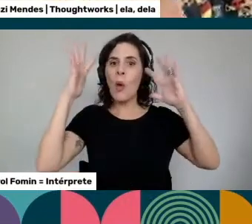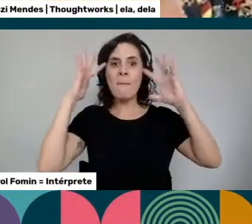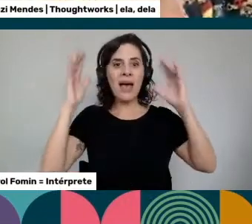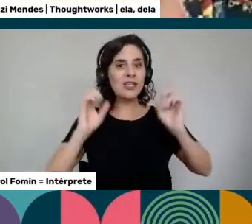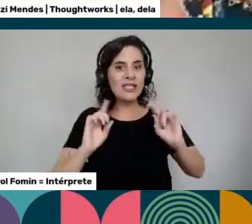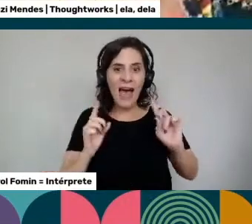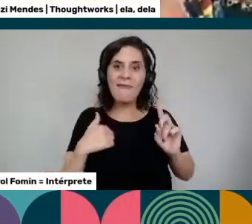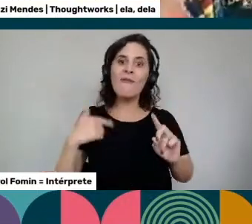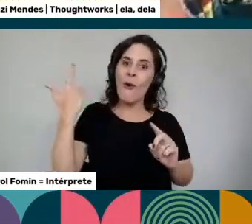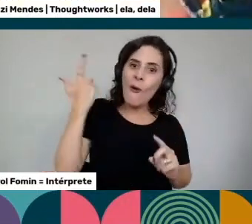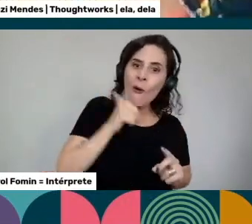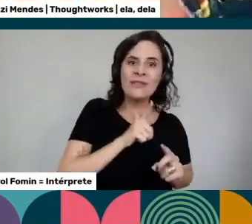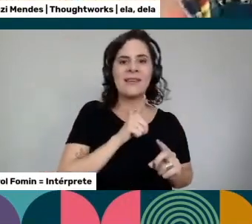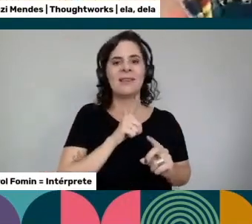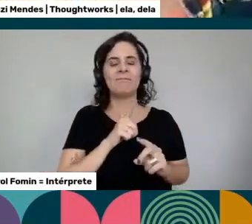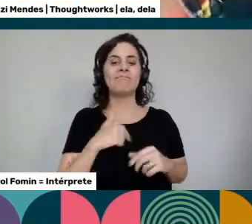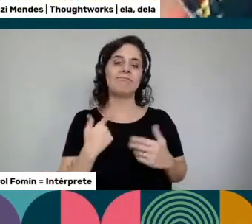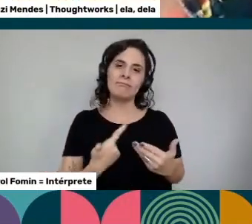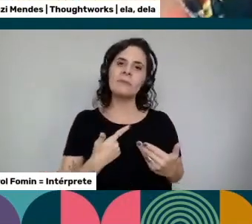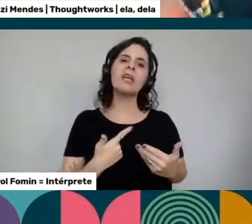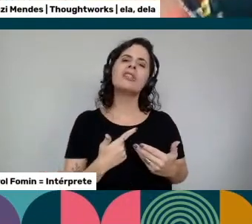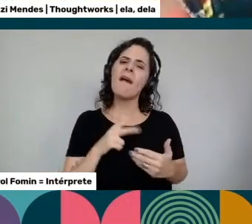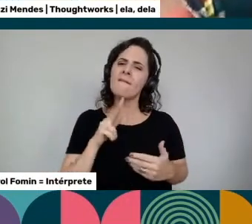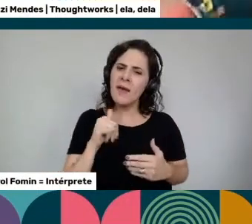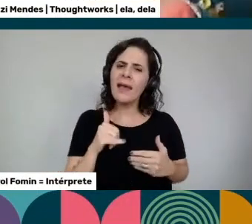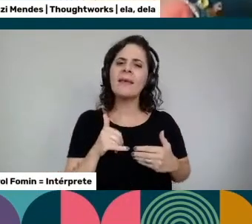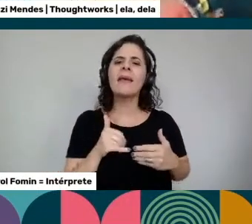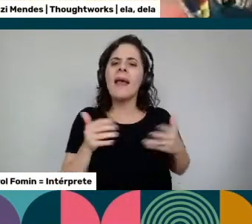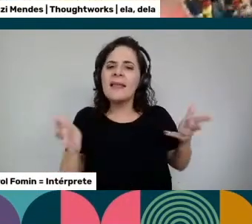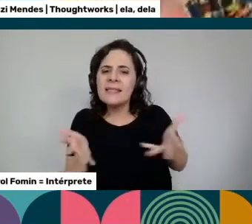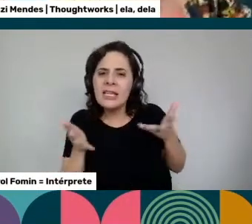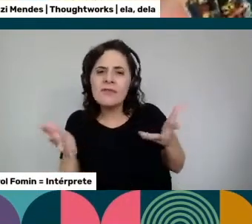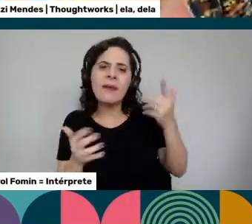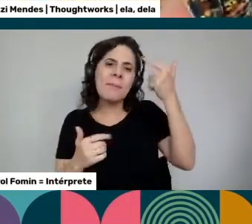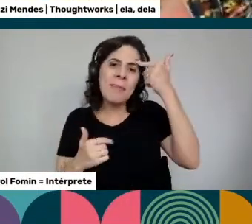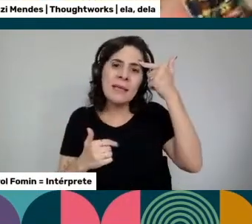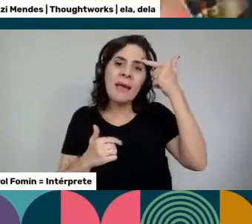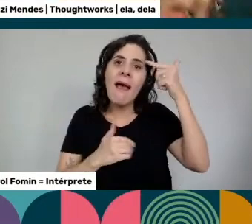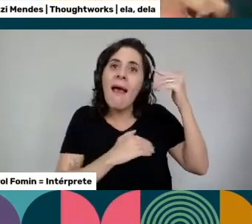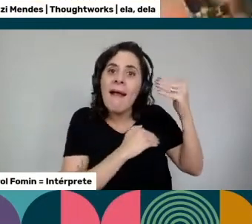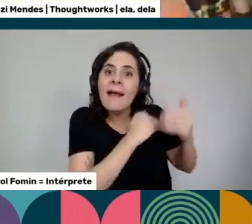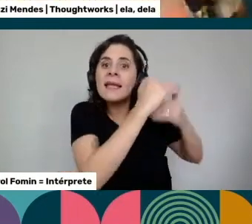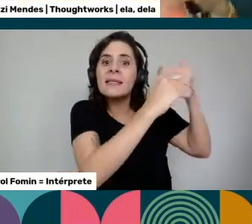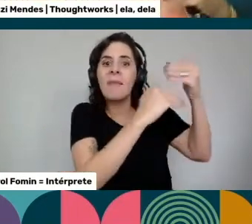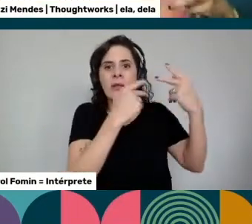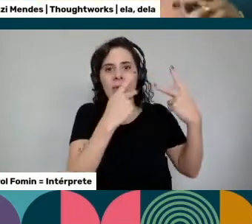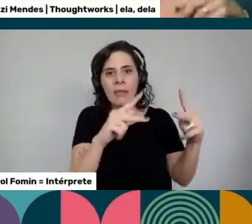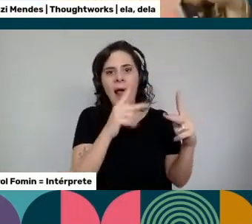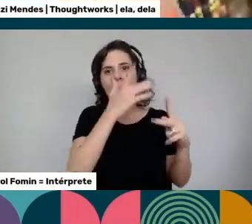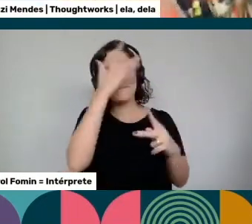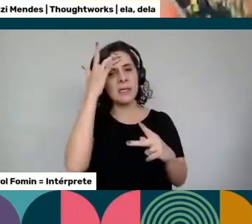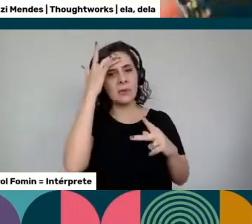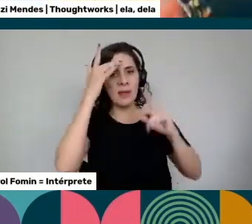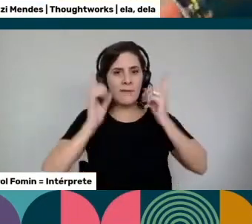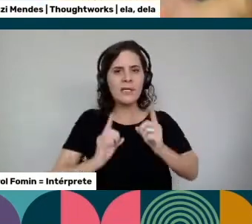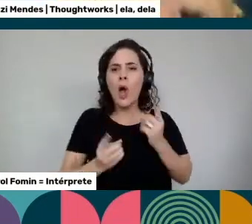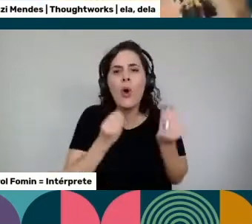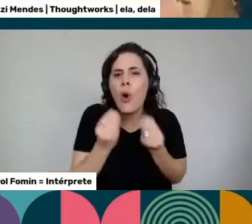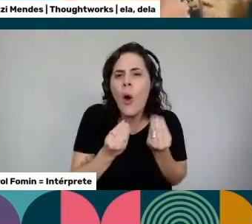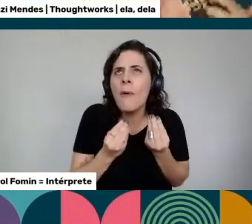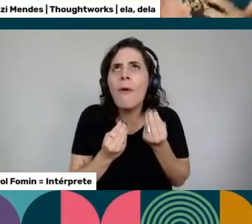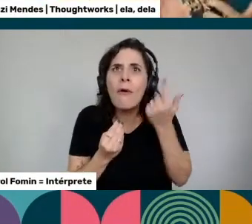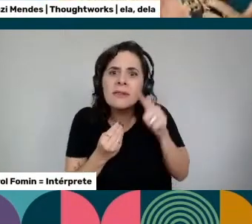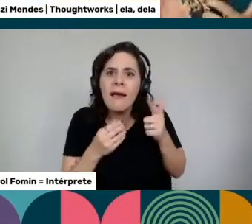meu limite. E aí a gente vai incentivando, como que a gente pensa em crescimento das pessoas com deficiência, para avançar na carreira, para chegar